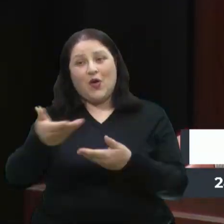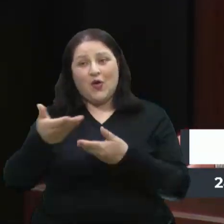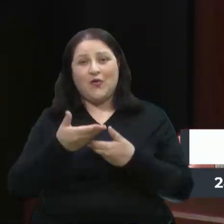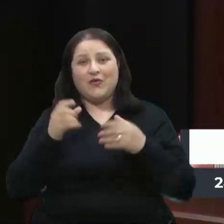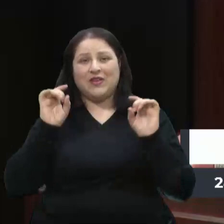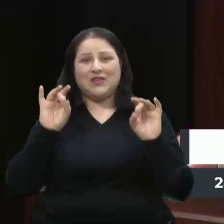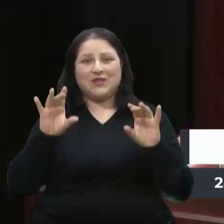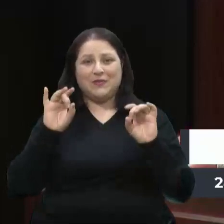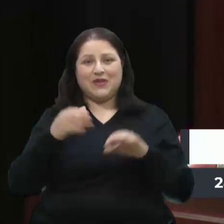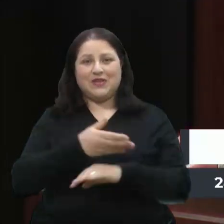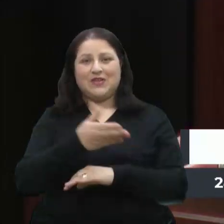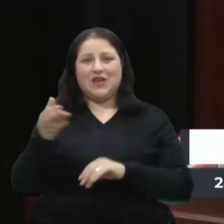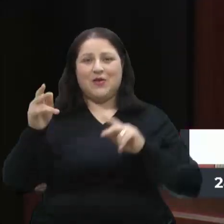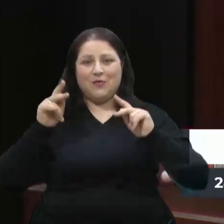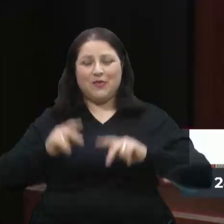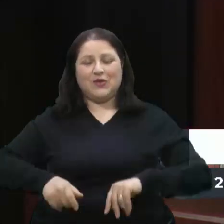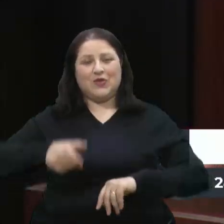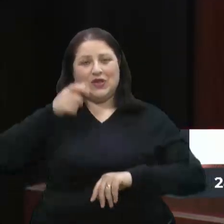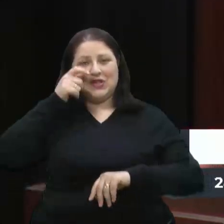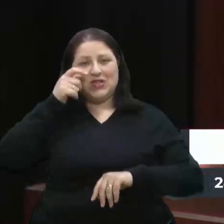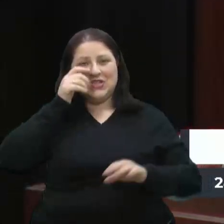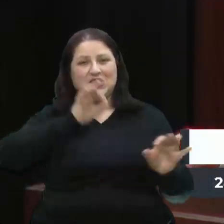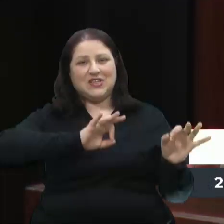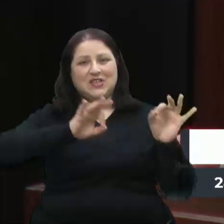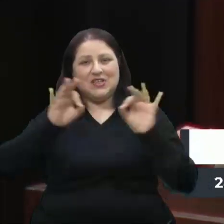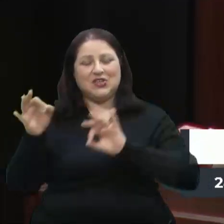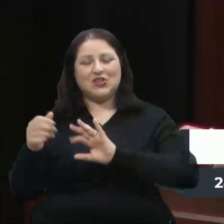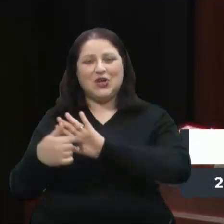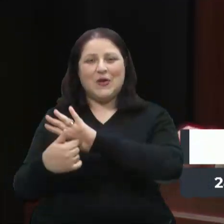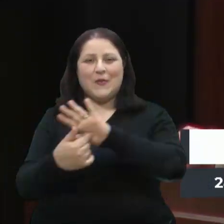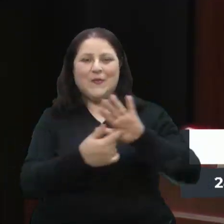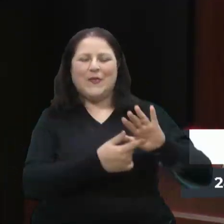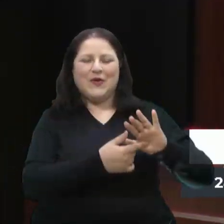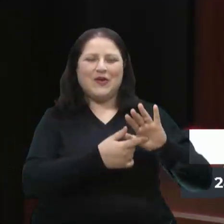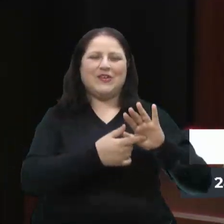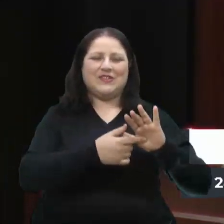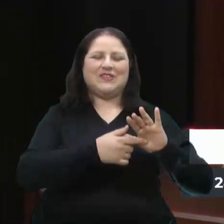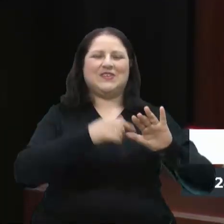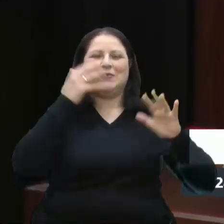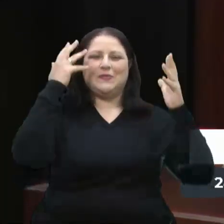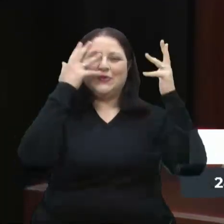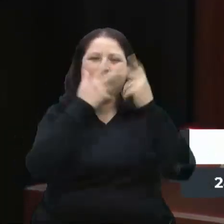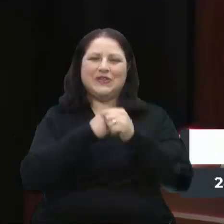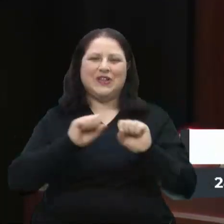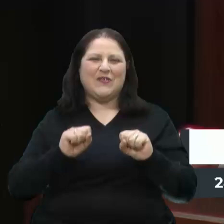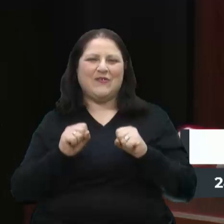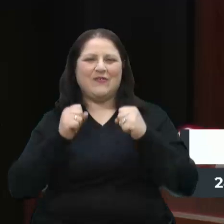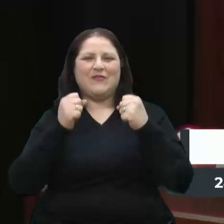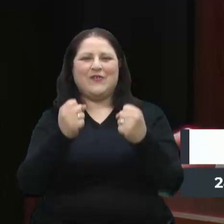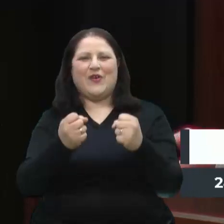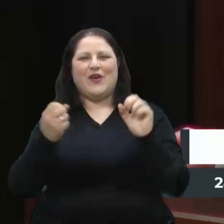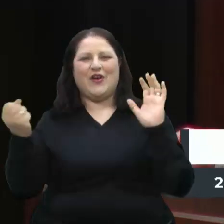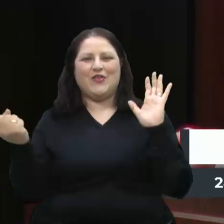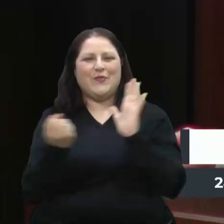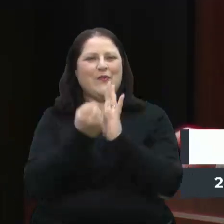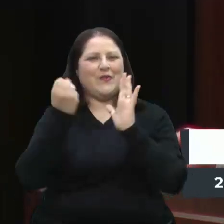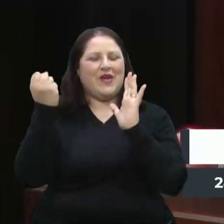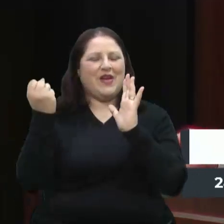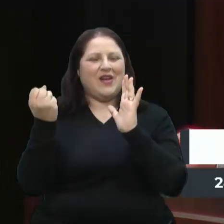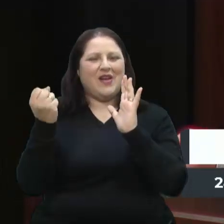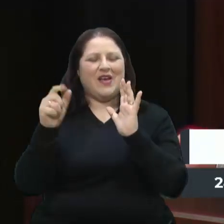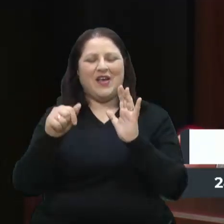especial a quem nos assiste. Tá linda a exposição, tá forte, tá marcante,